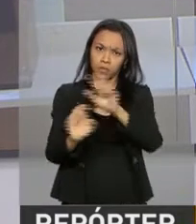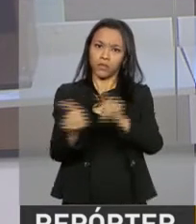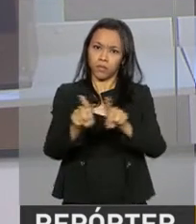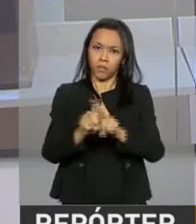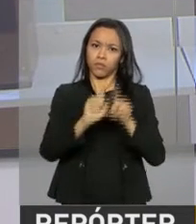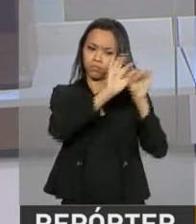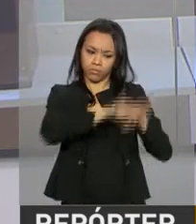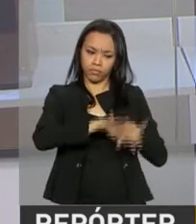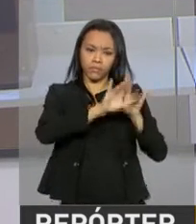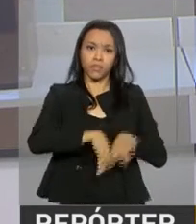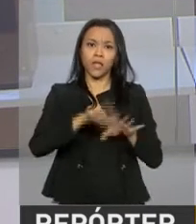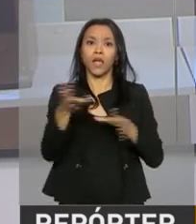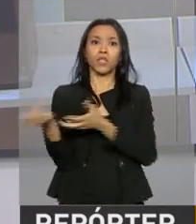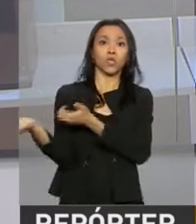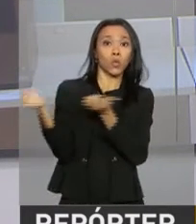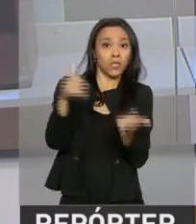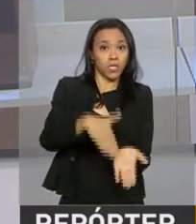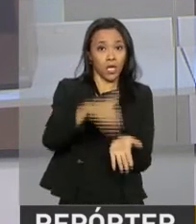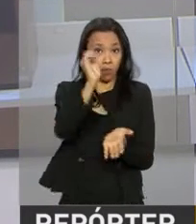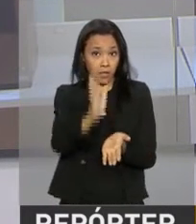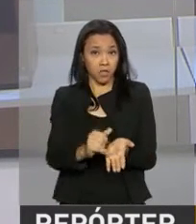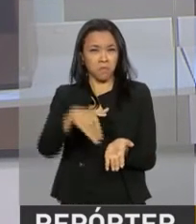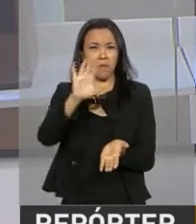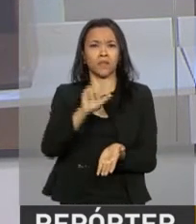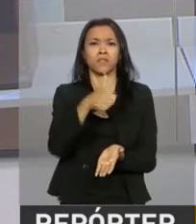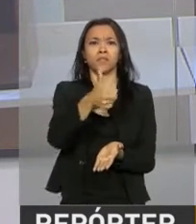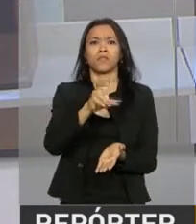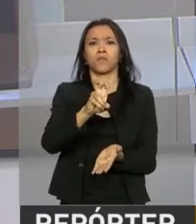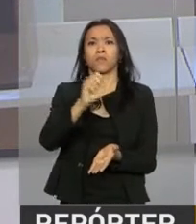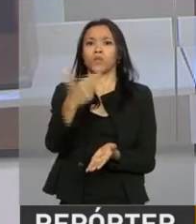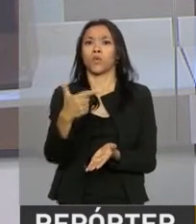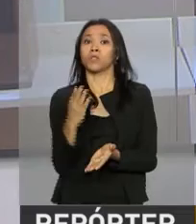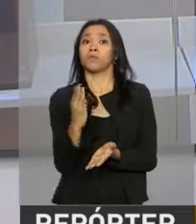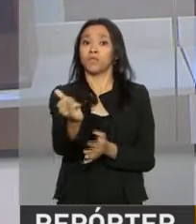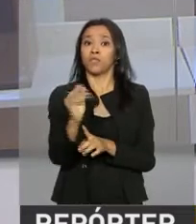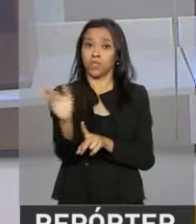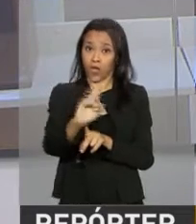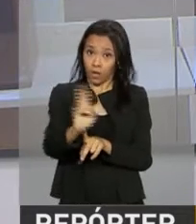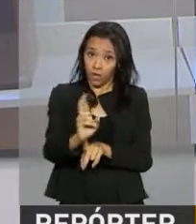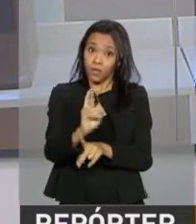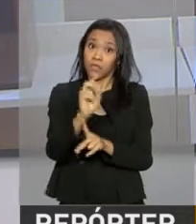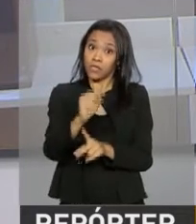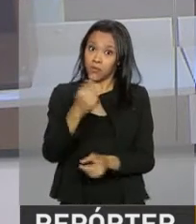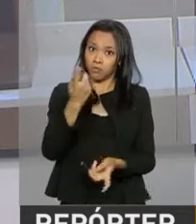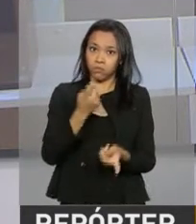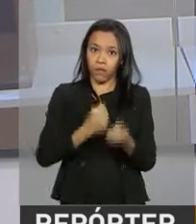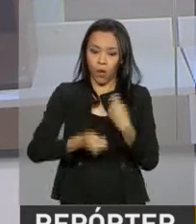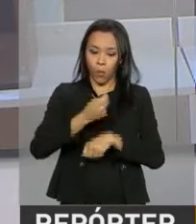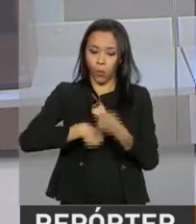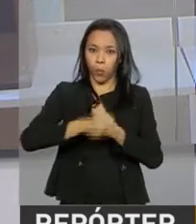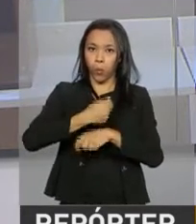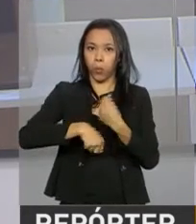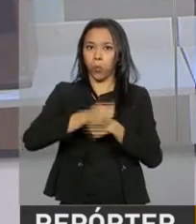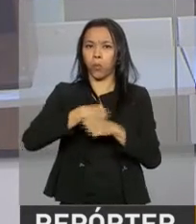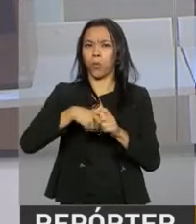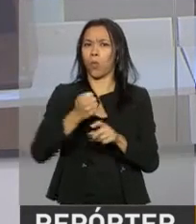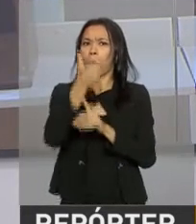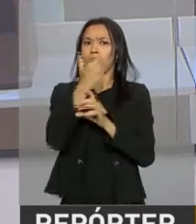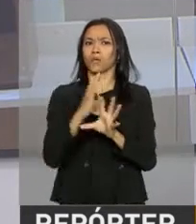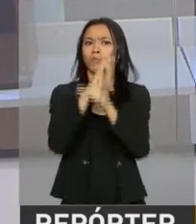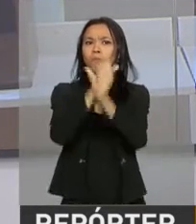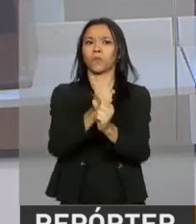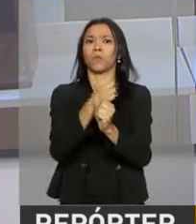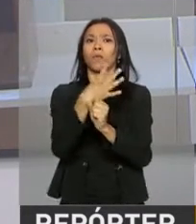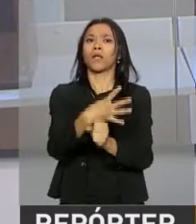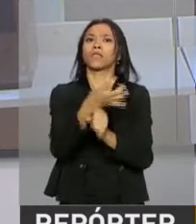Elas trouxeram para o país mais de 152 bilhões de reais, o que gerou uma arrecadação de quase 46